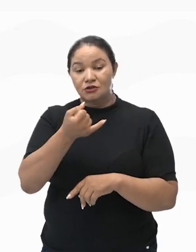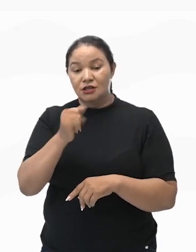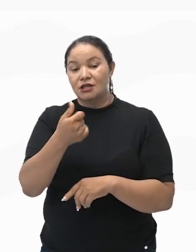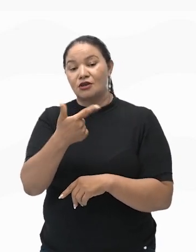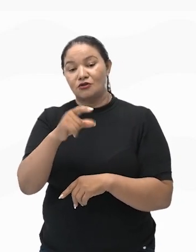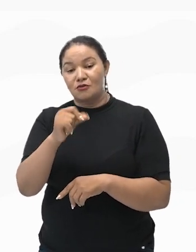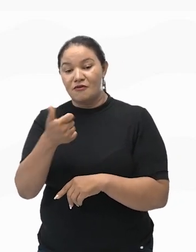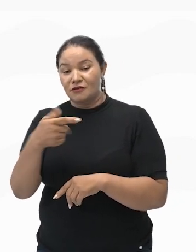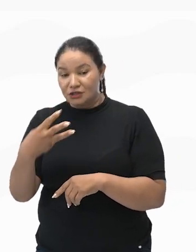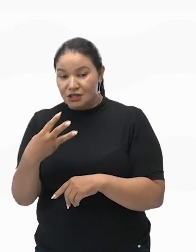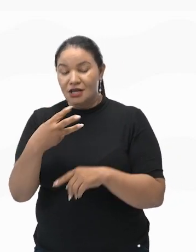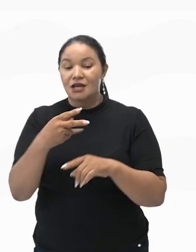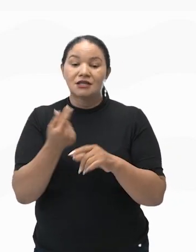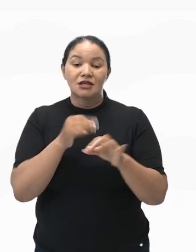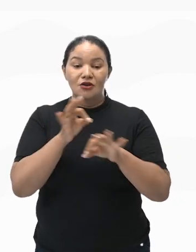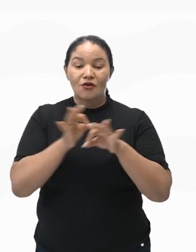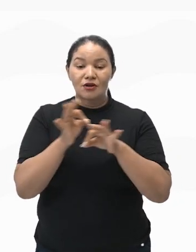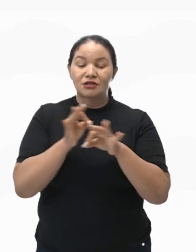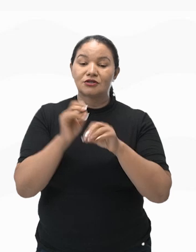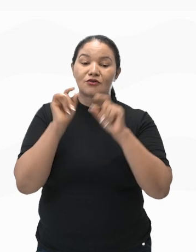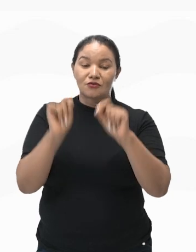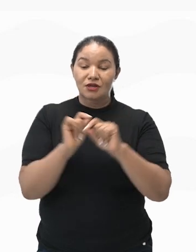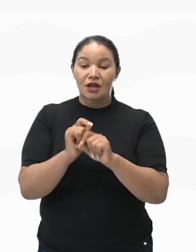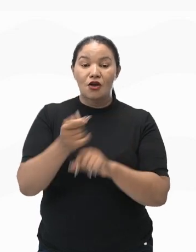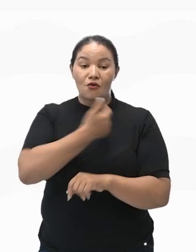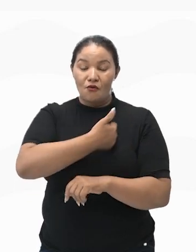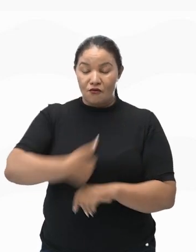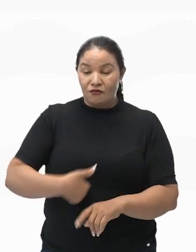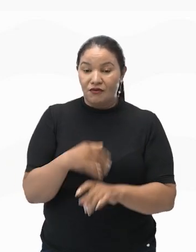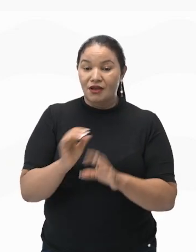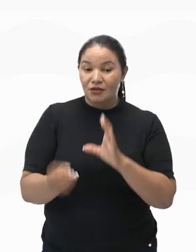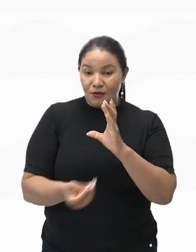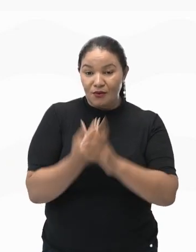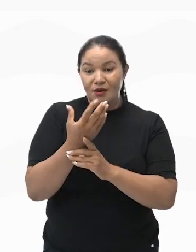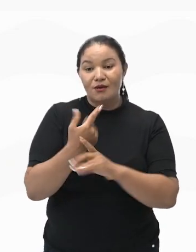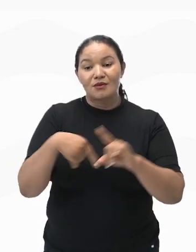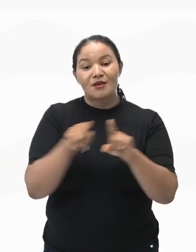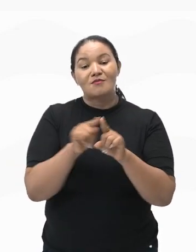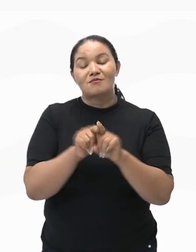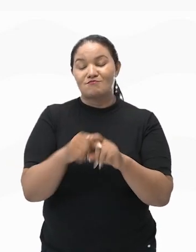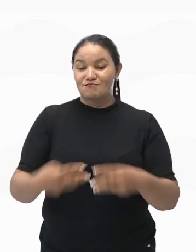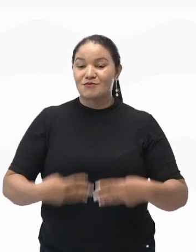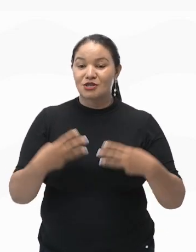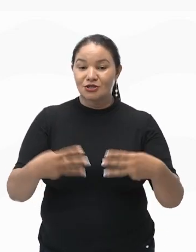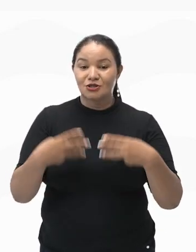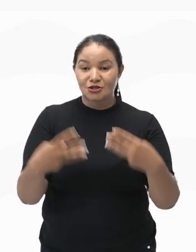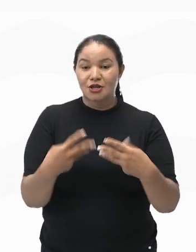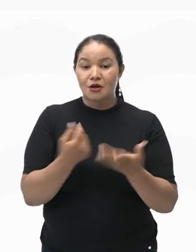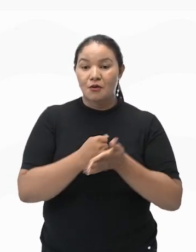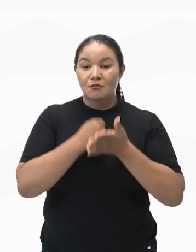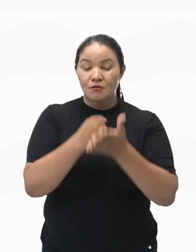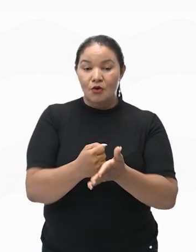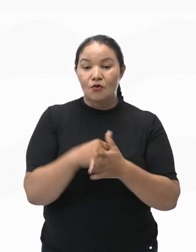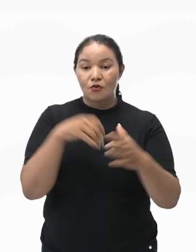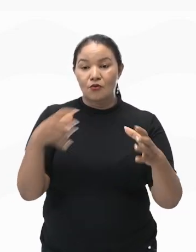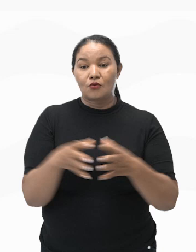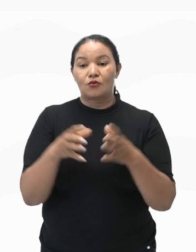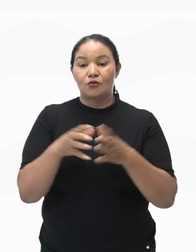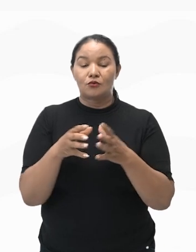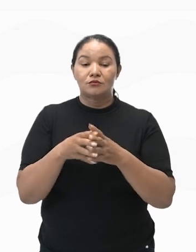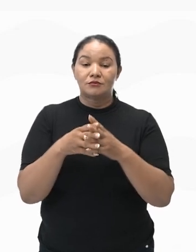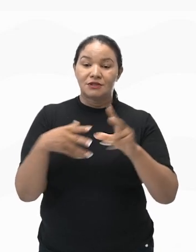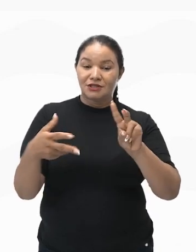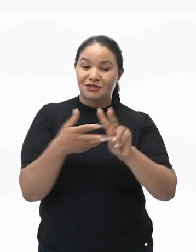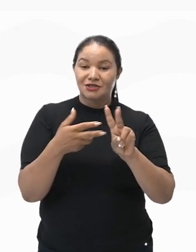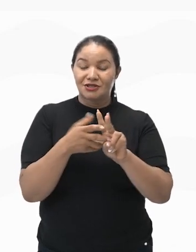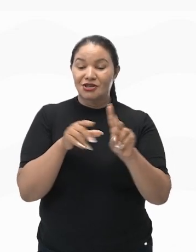do Brasil e esse novo governo criou esse ministério, né, onde teve essa atribuição